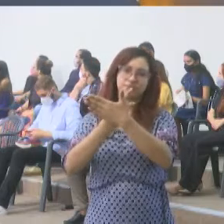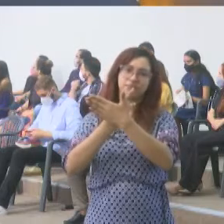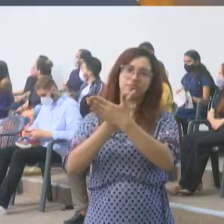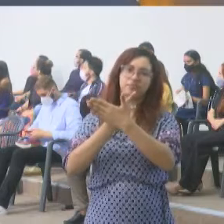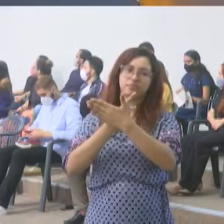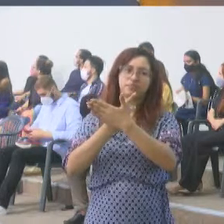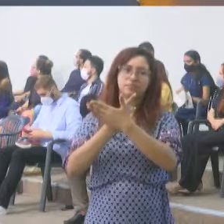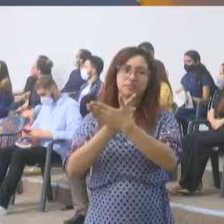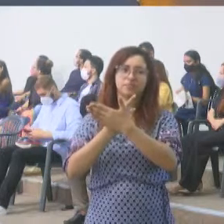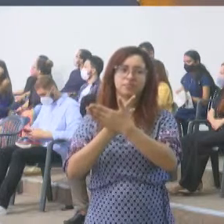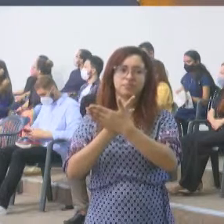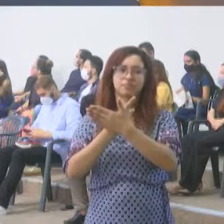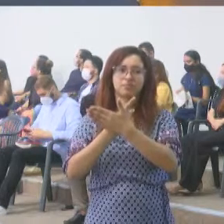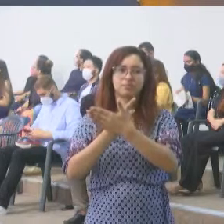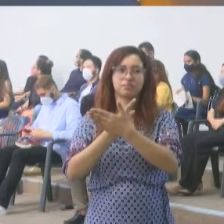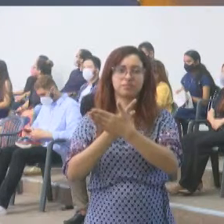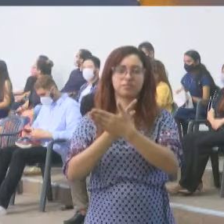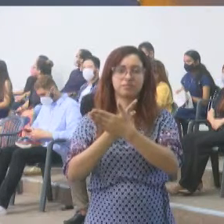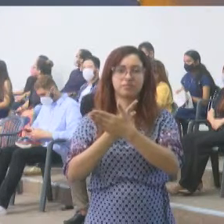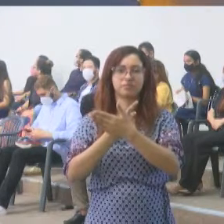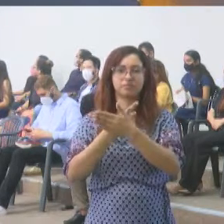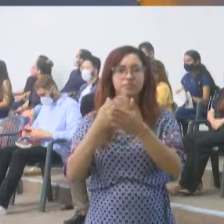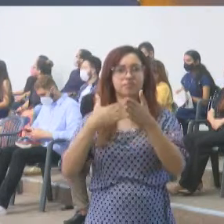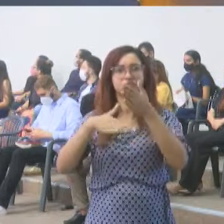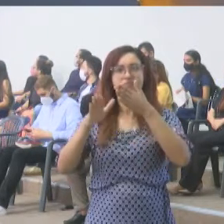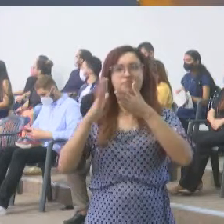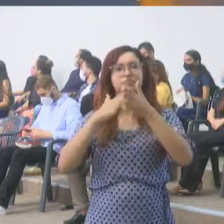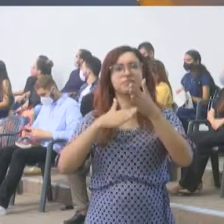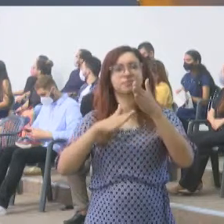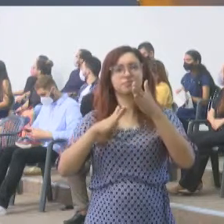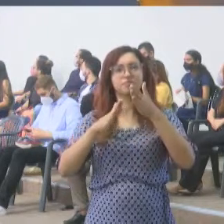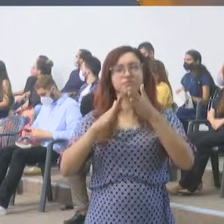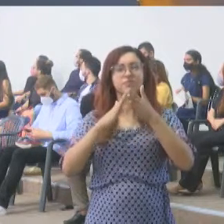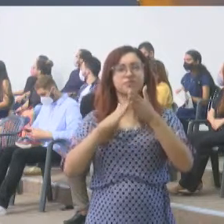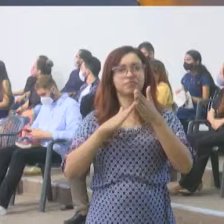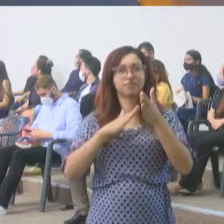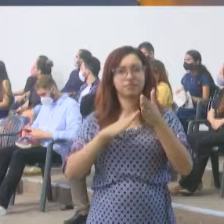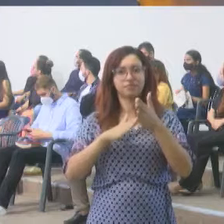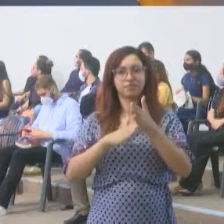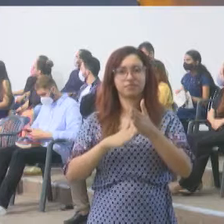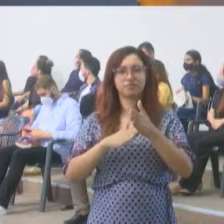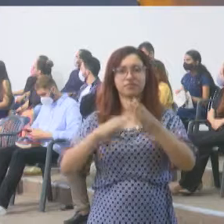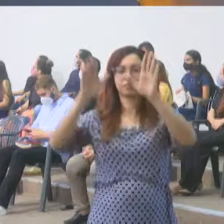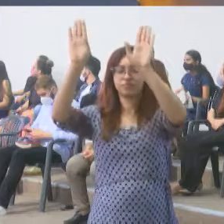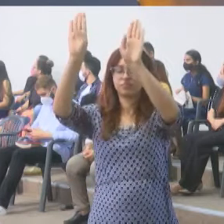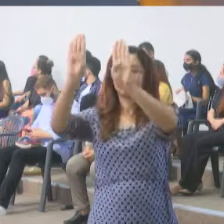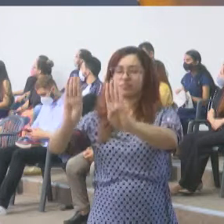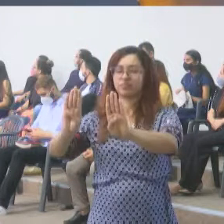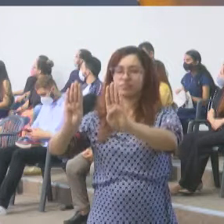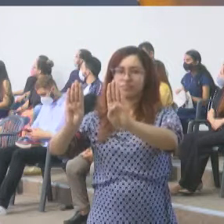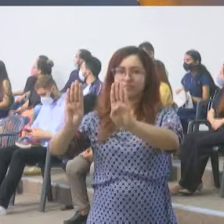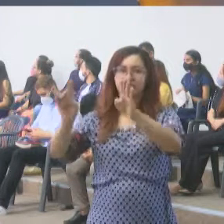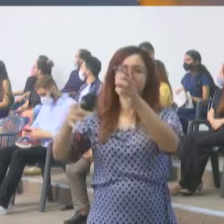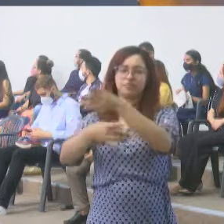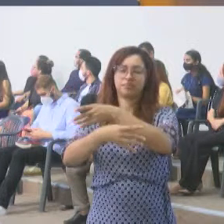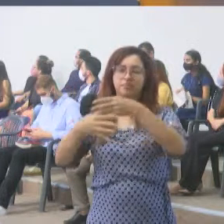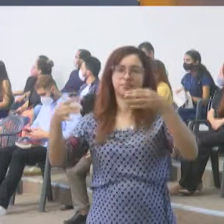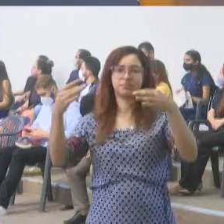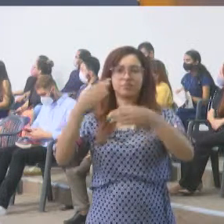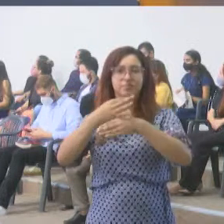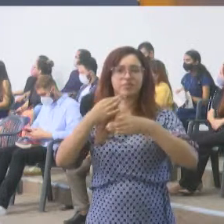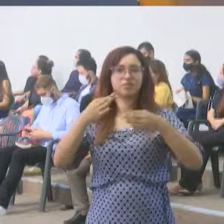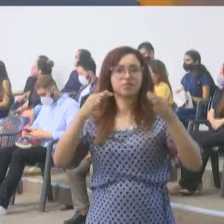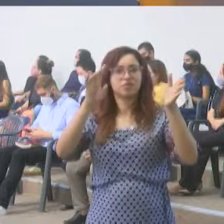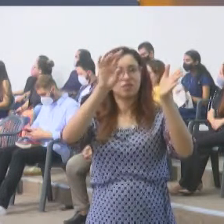que nós estamos vendo. O processo legal se dava justamente no portão da cidade. E especificamente aqui